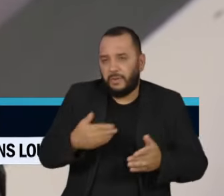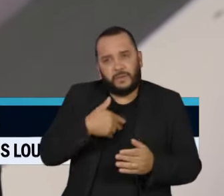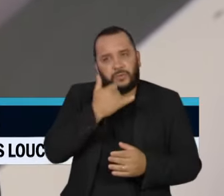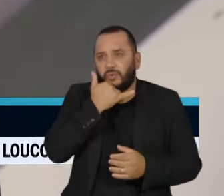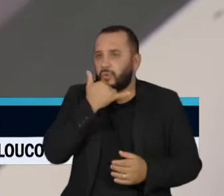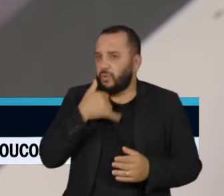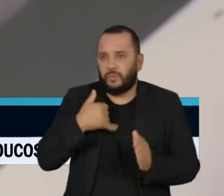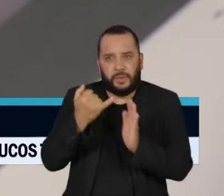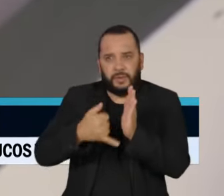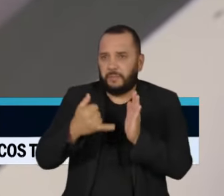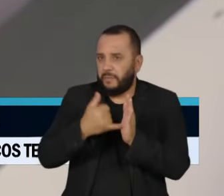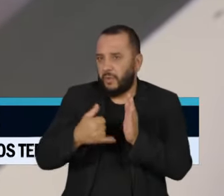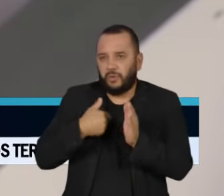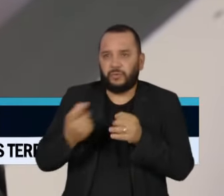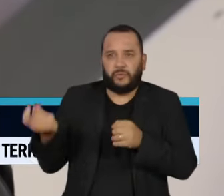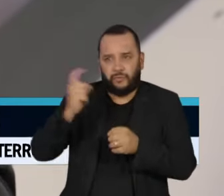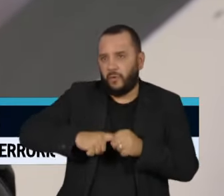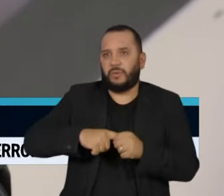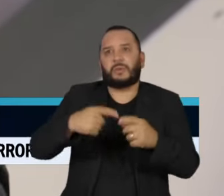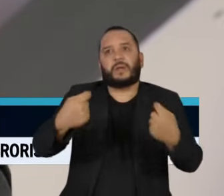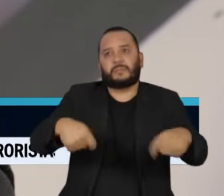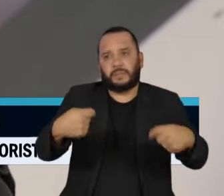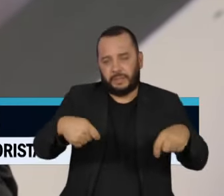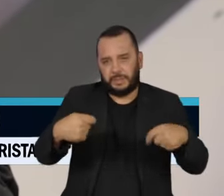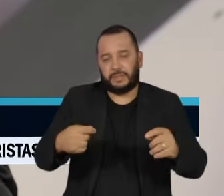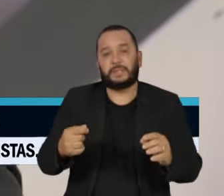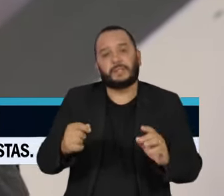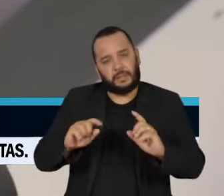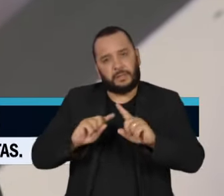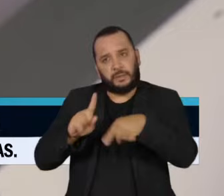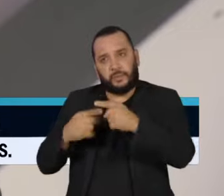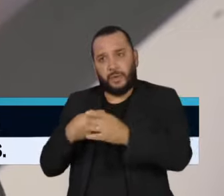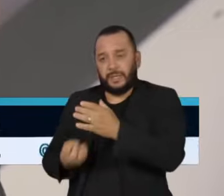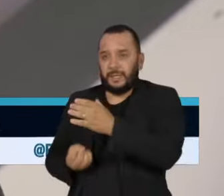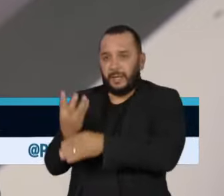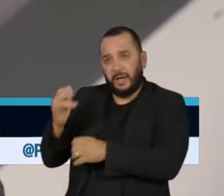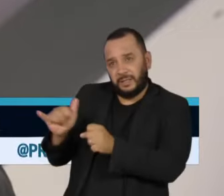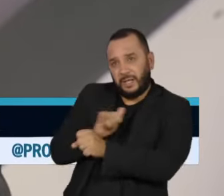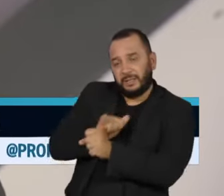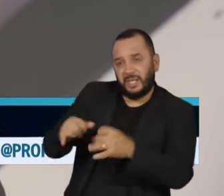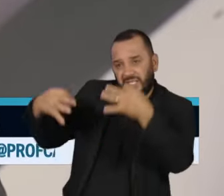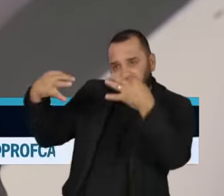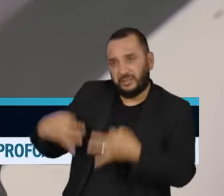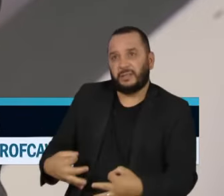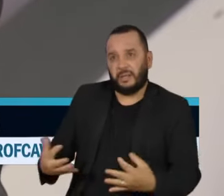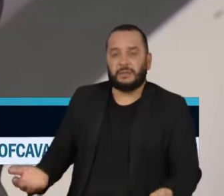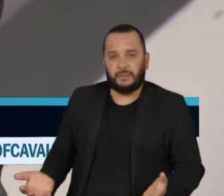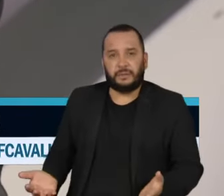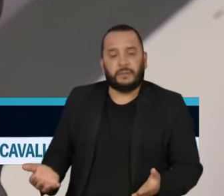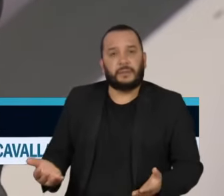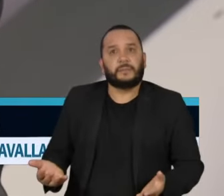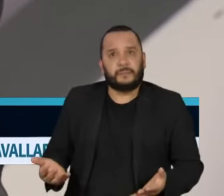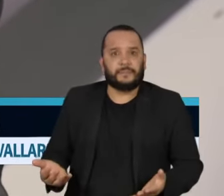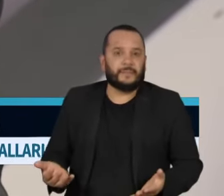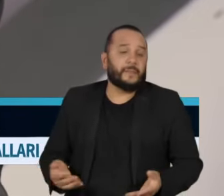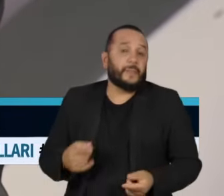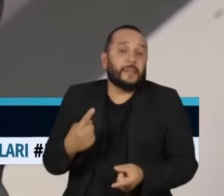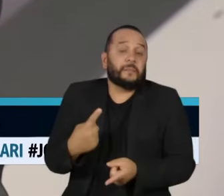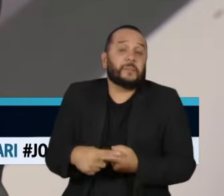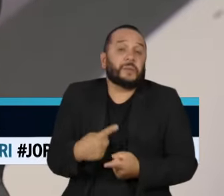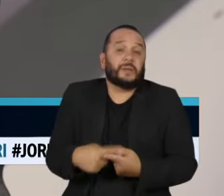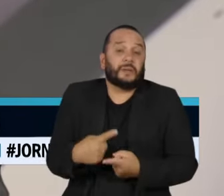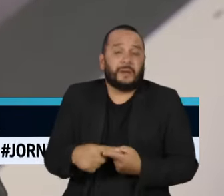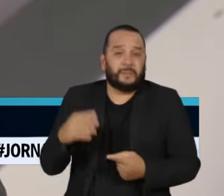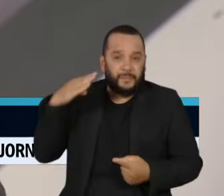mesa diante das novas autoridades e ver uma política correta. Essa que foi adotada foi política para ganhar a eleição,